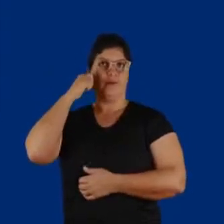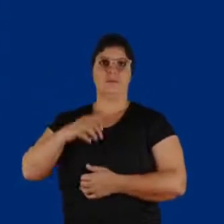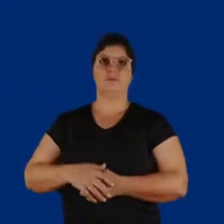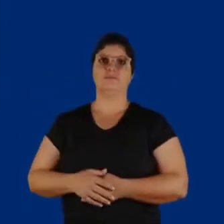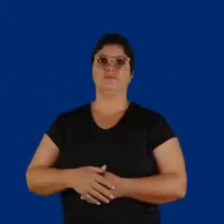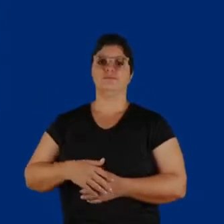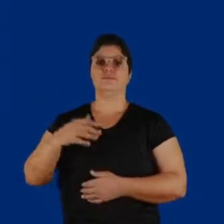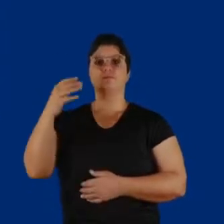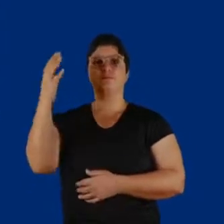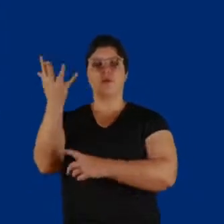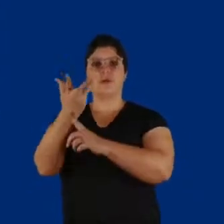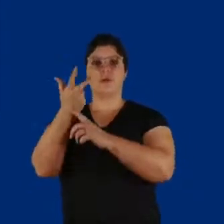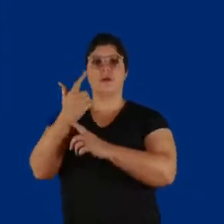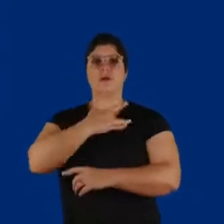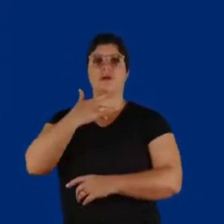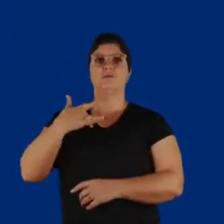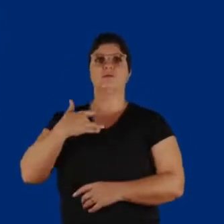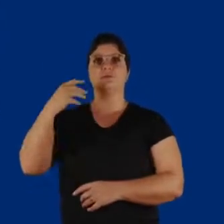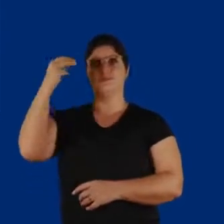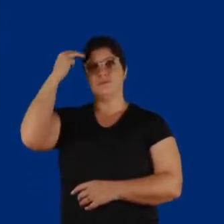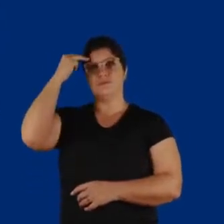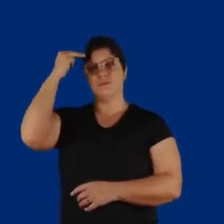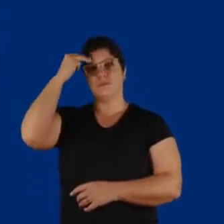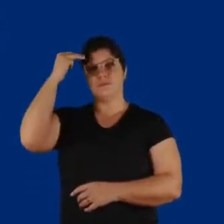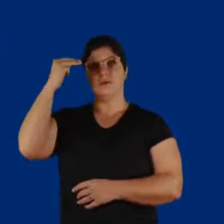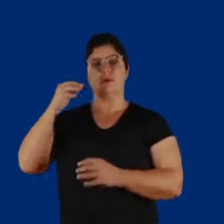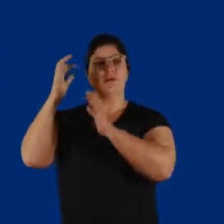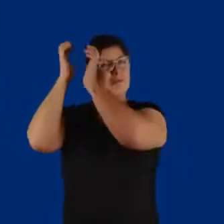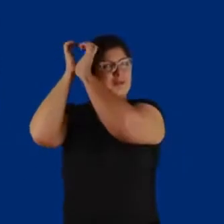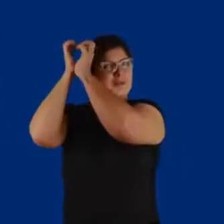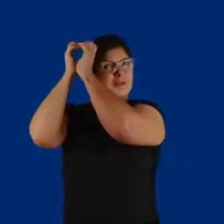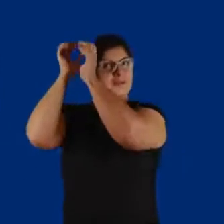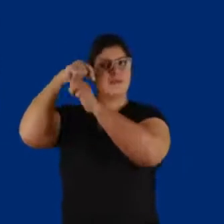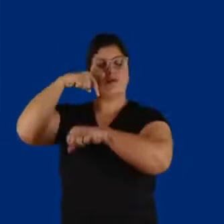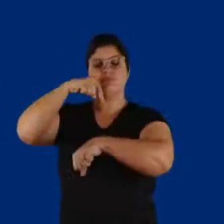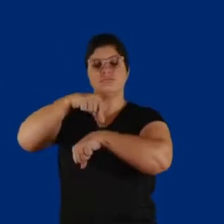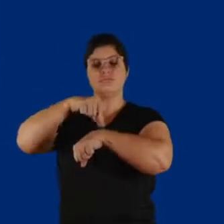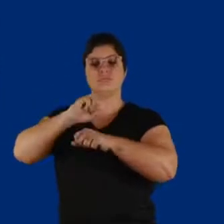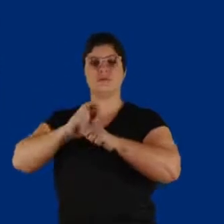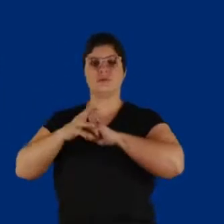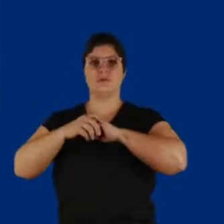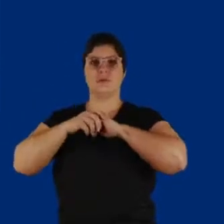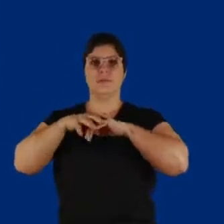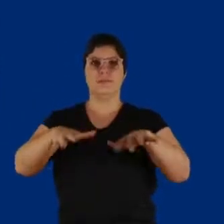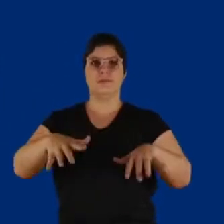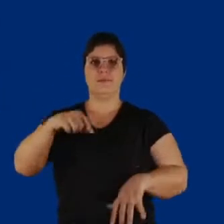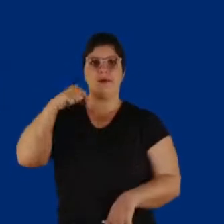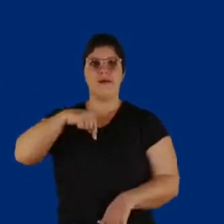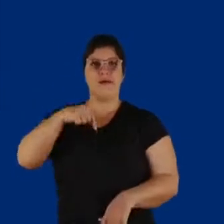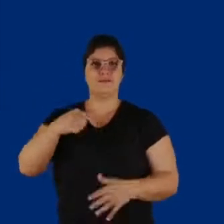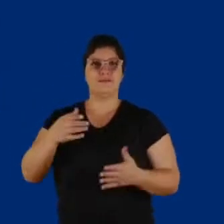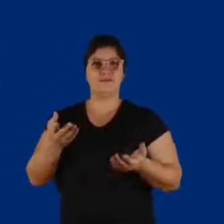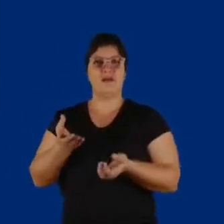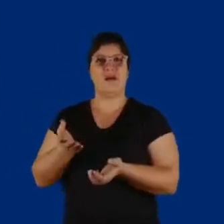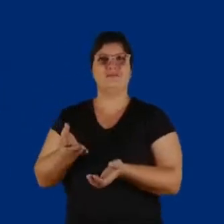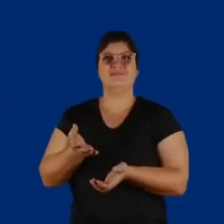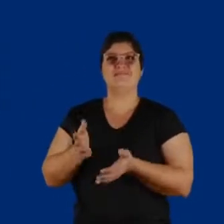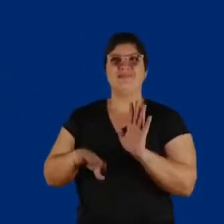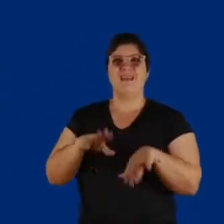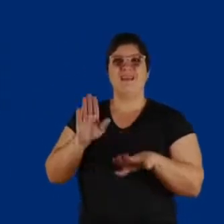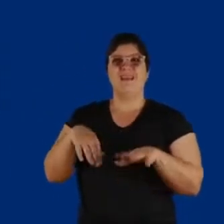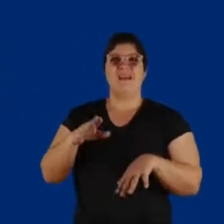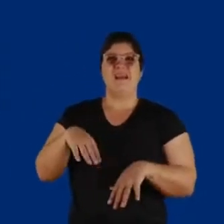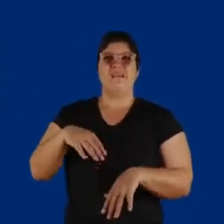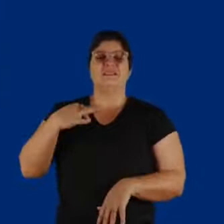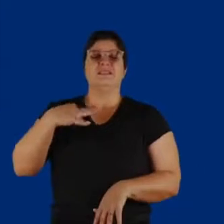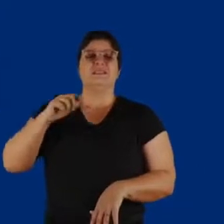saúde mental no retrato da pandemia. No momento pandêmico que vivemos, podem aflorar no indivíduo sentimentos como a dor,